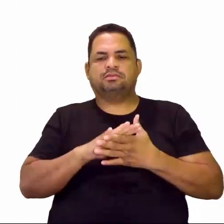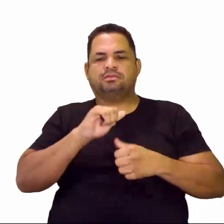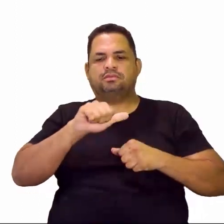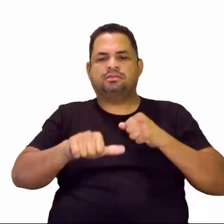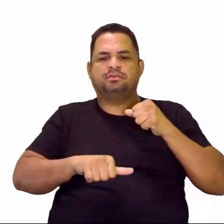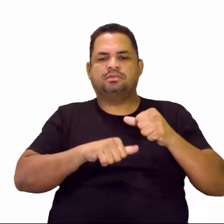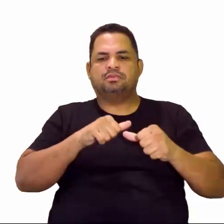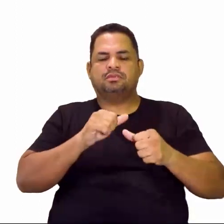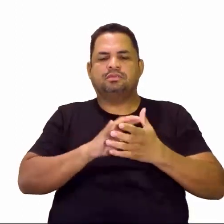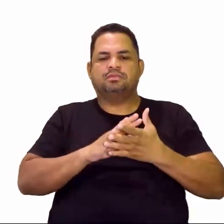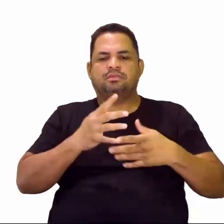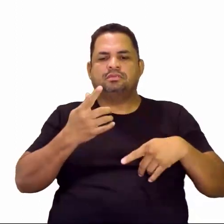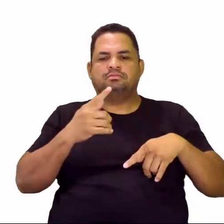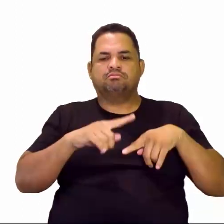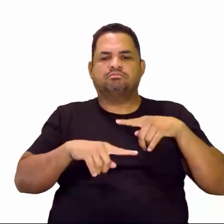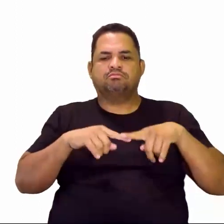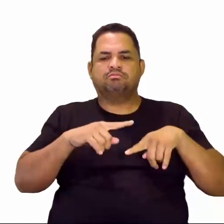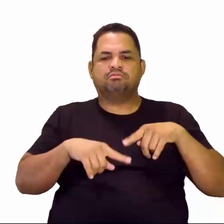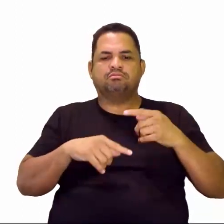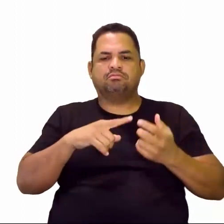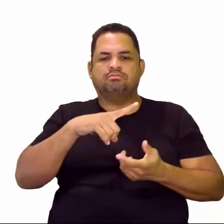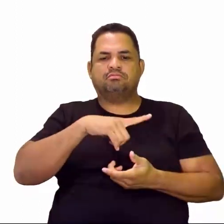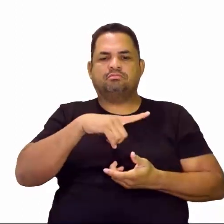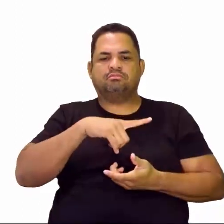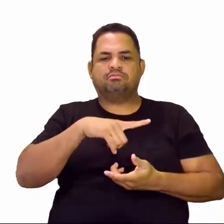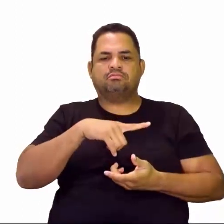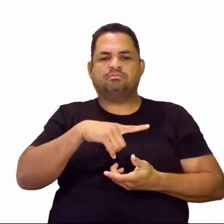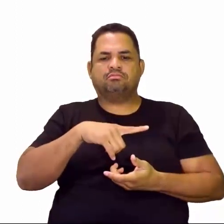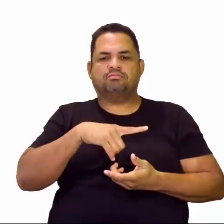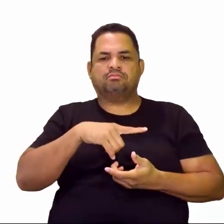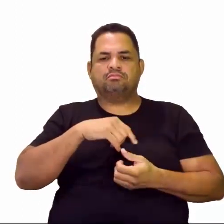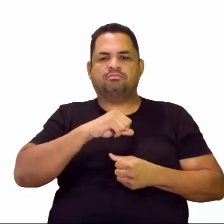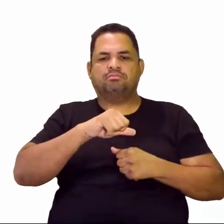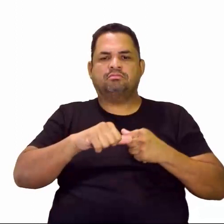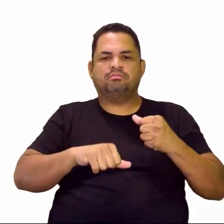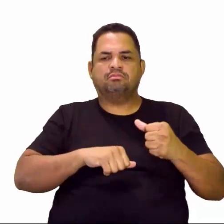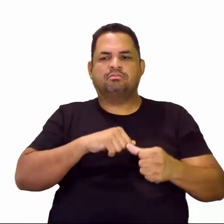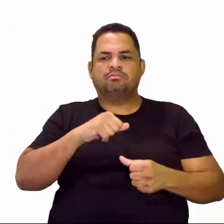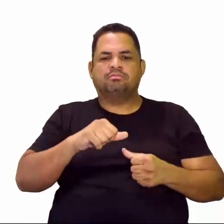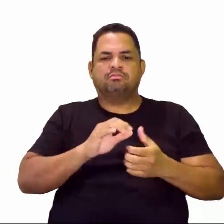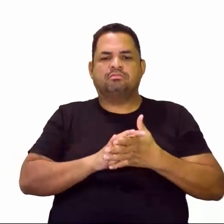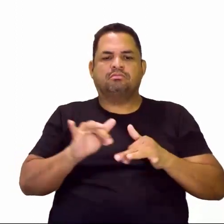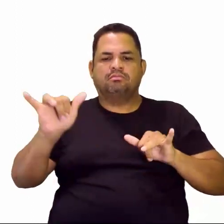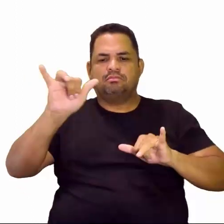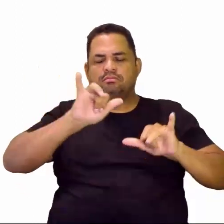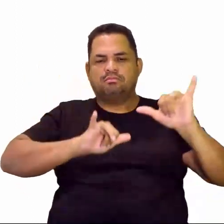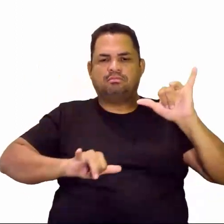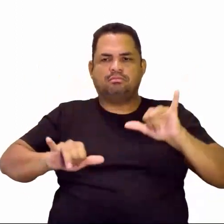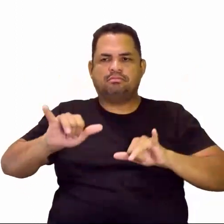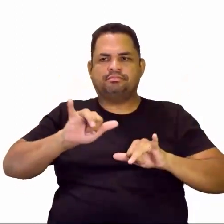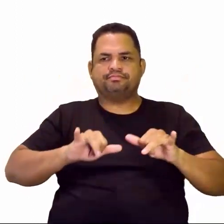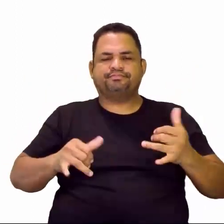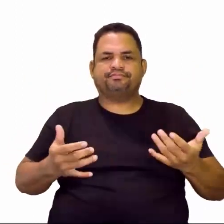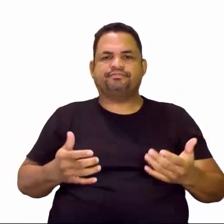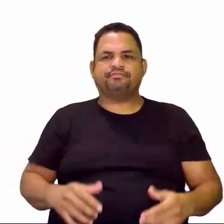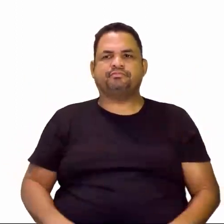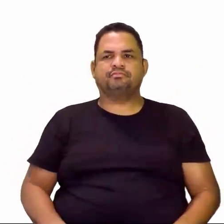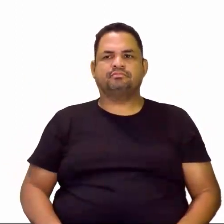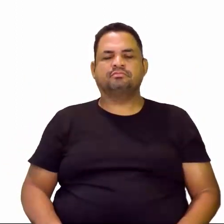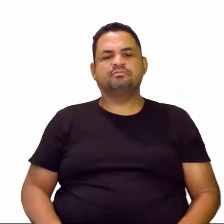se transformando em produto. Então, nós temos aí a transformação química,